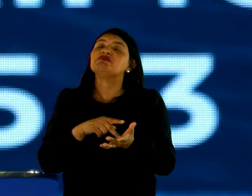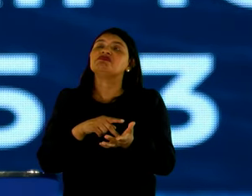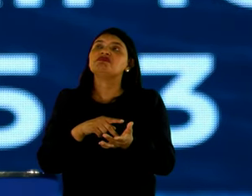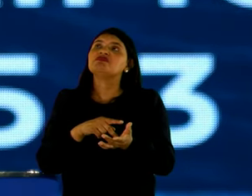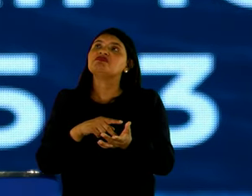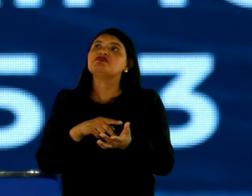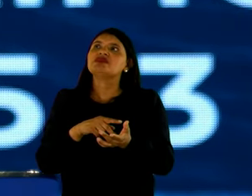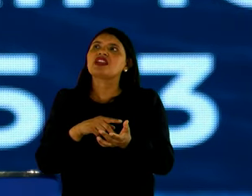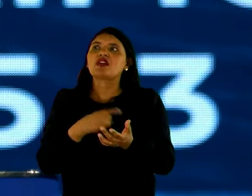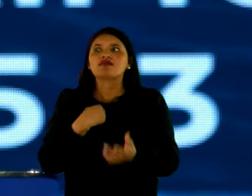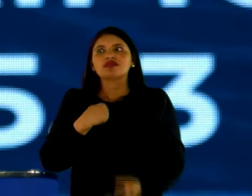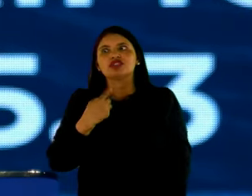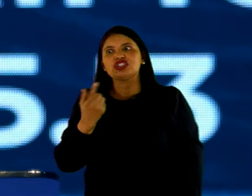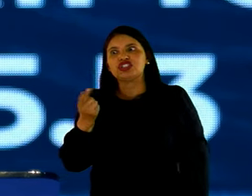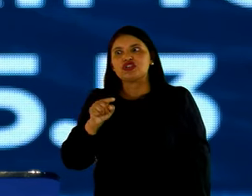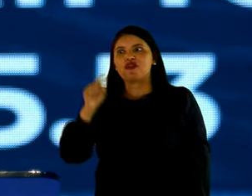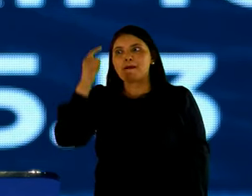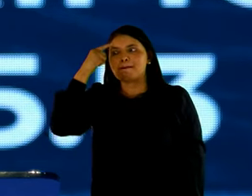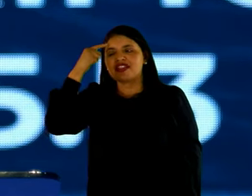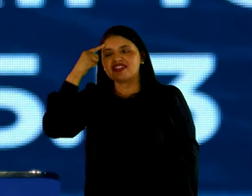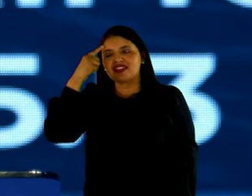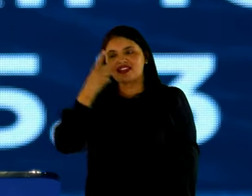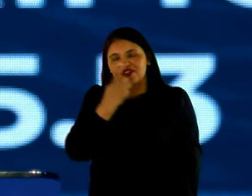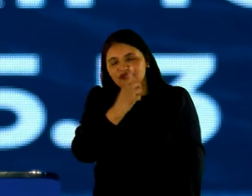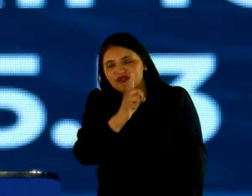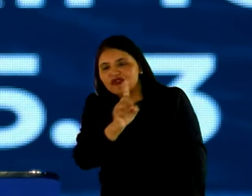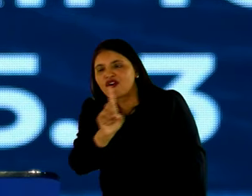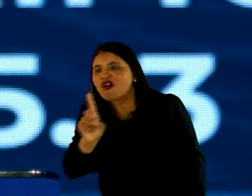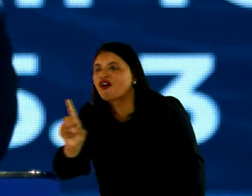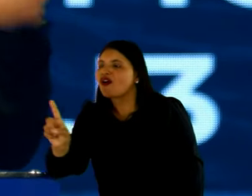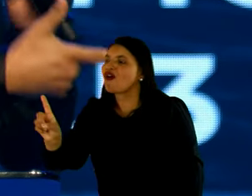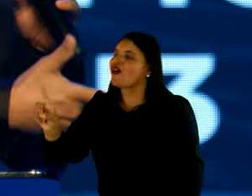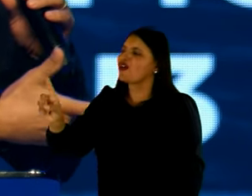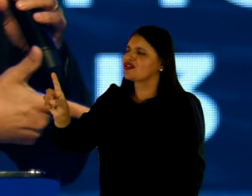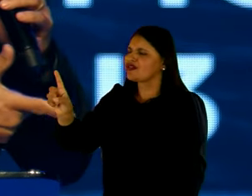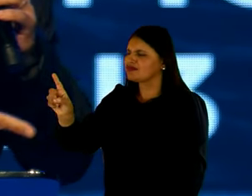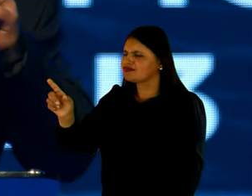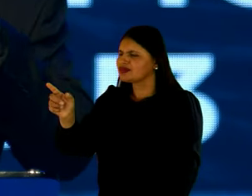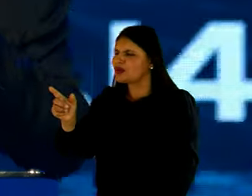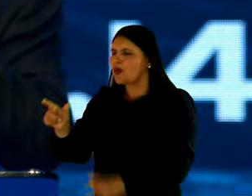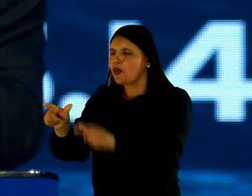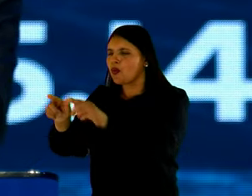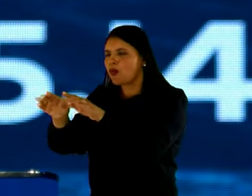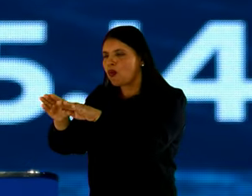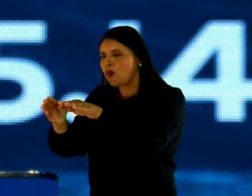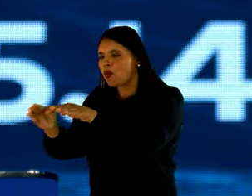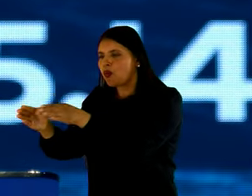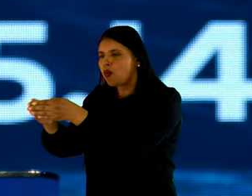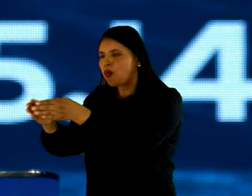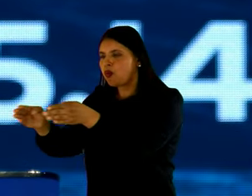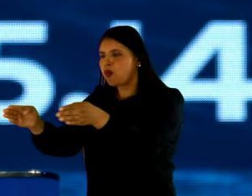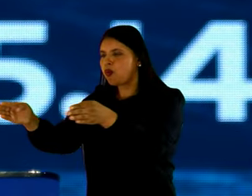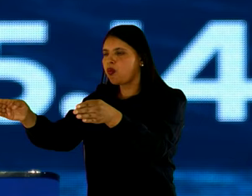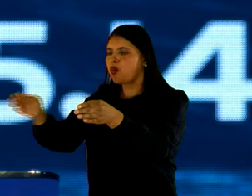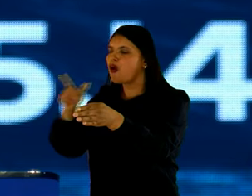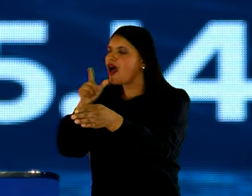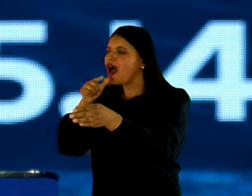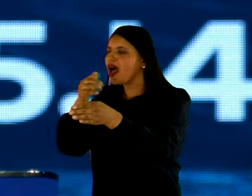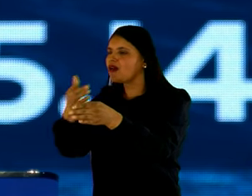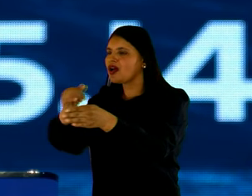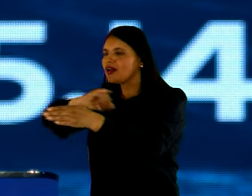ele volta para trás. Vá até, vai até o rio Jordão e mergulha sete